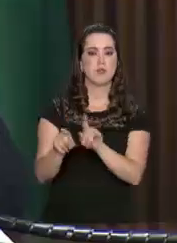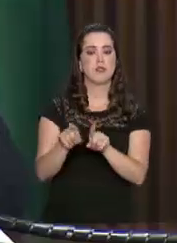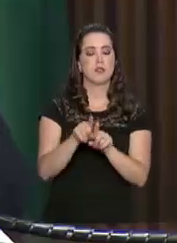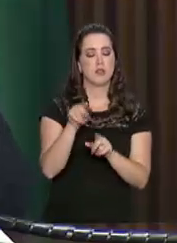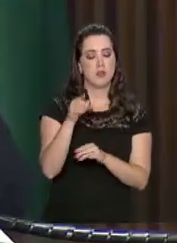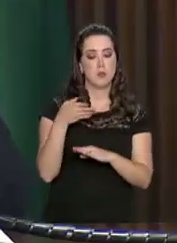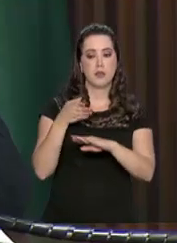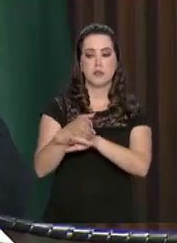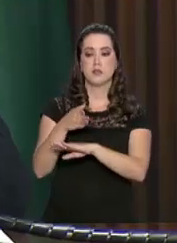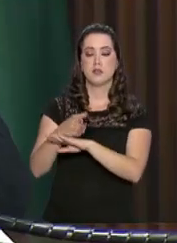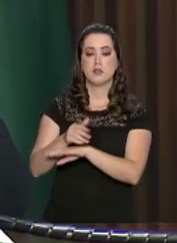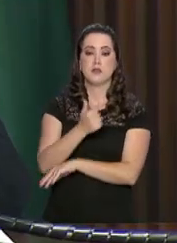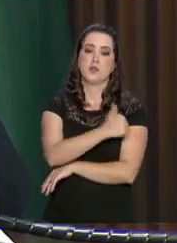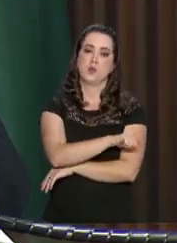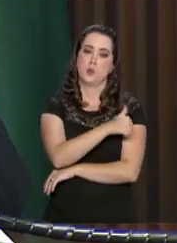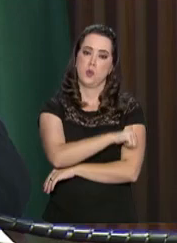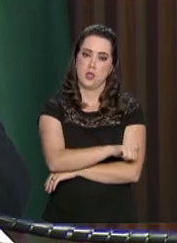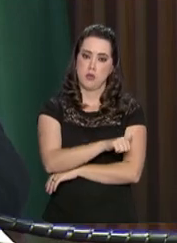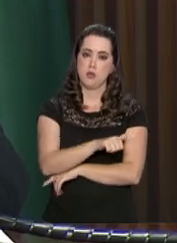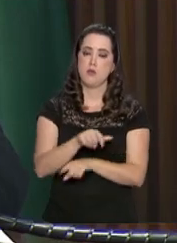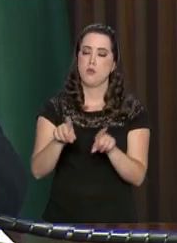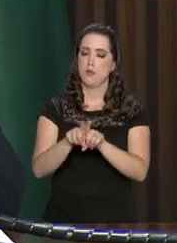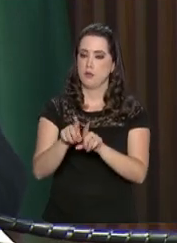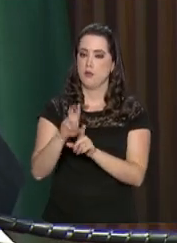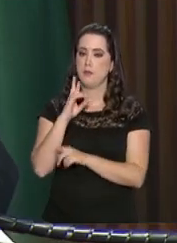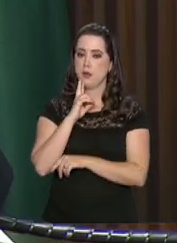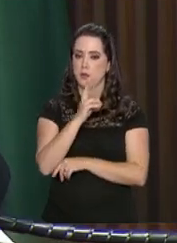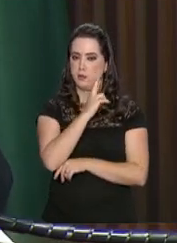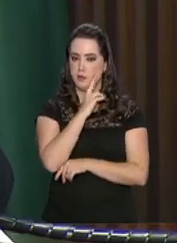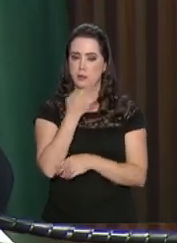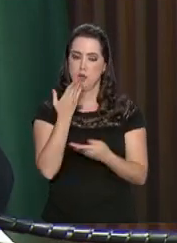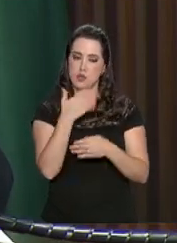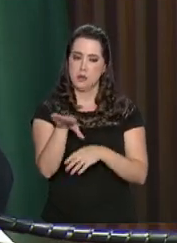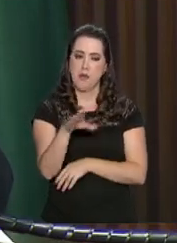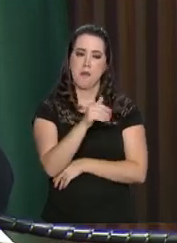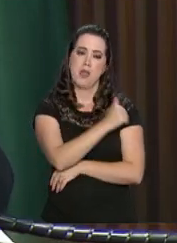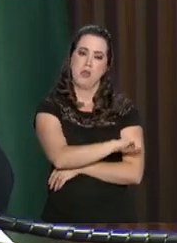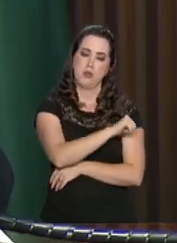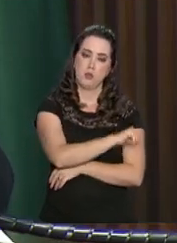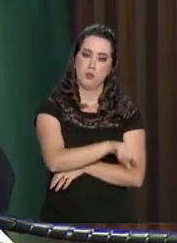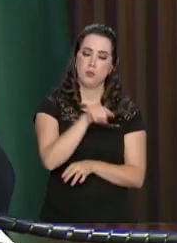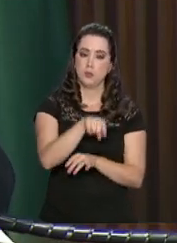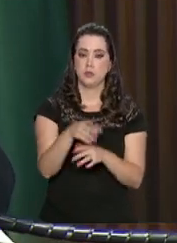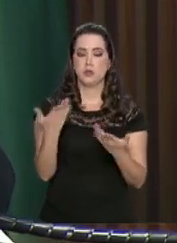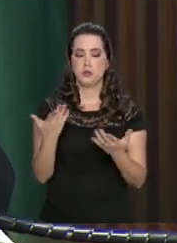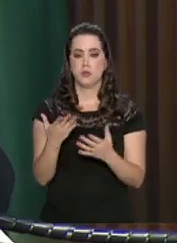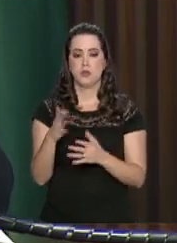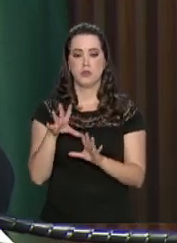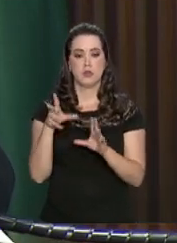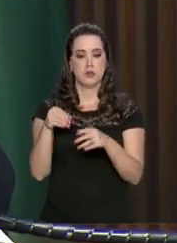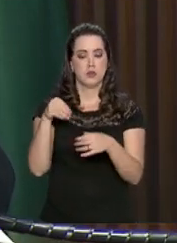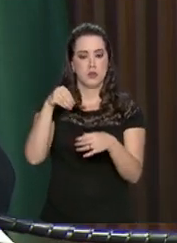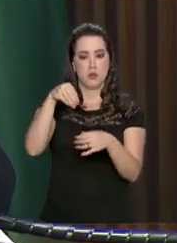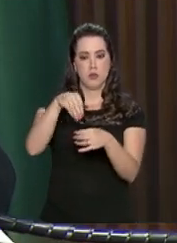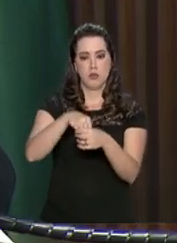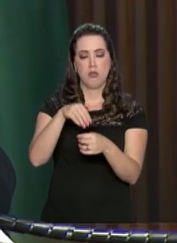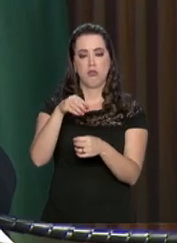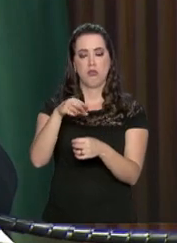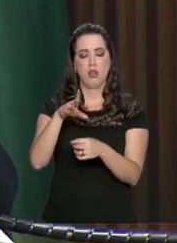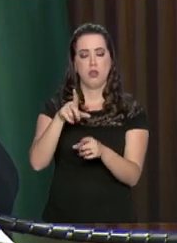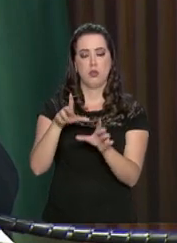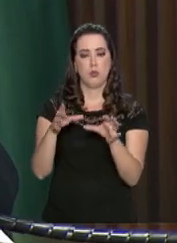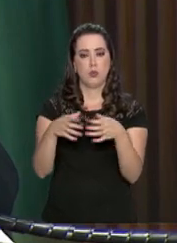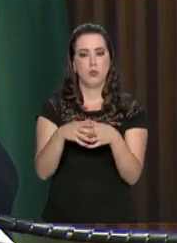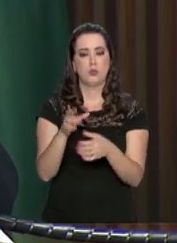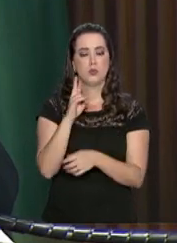das duas intervenções negociadas tanto a parcial no rio de janeiro como esta integral feita